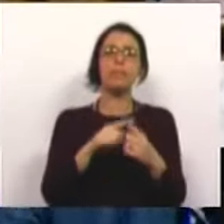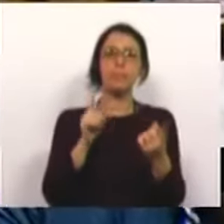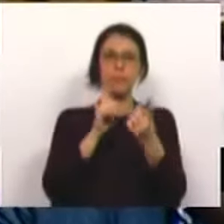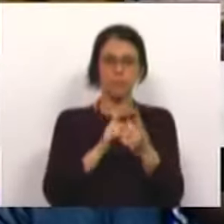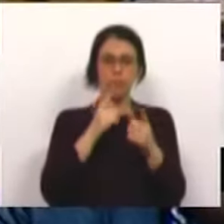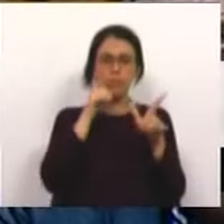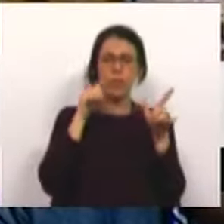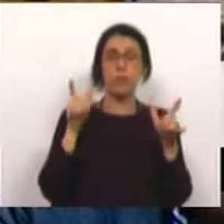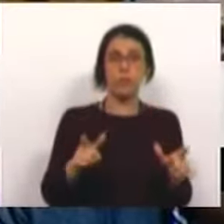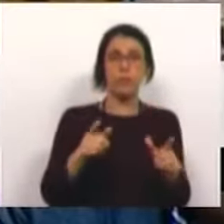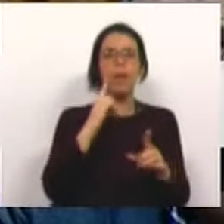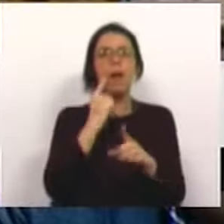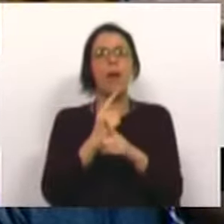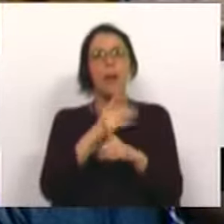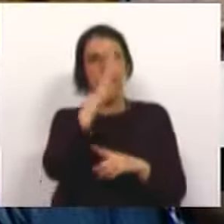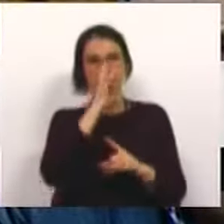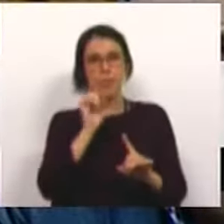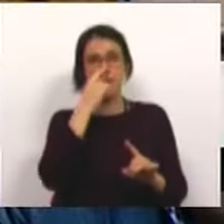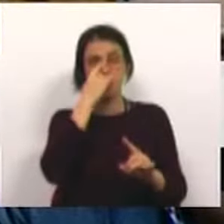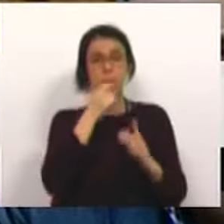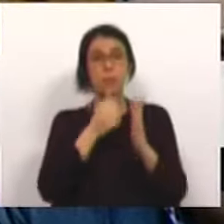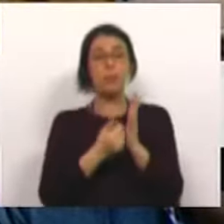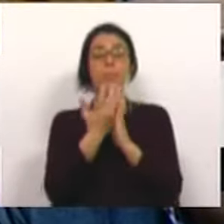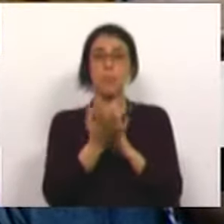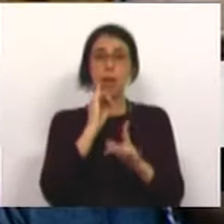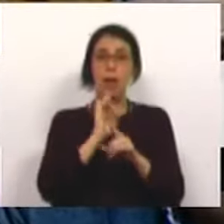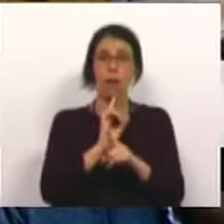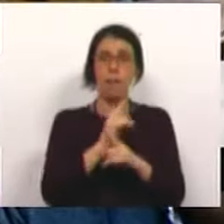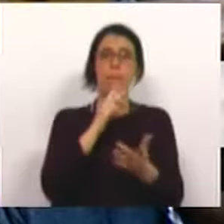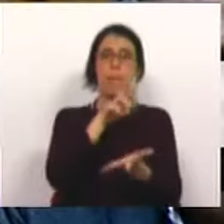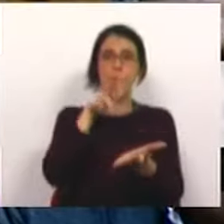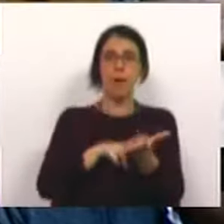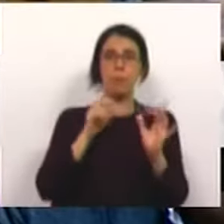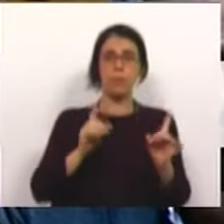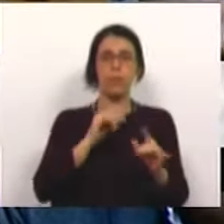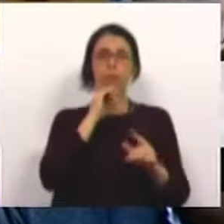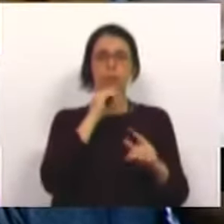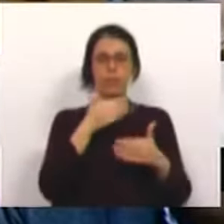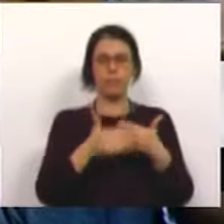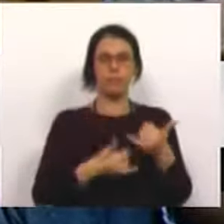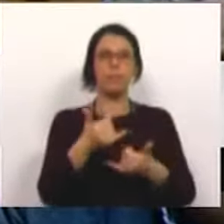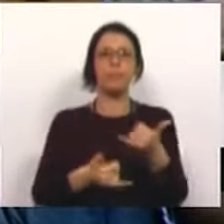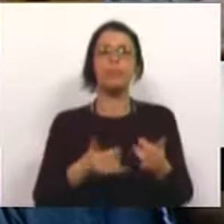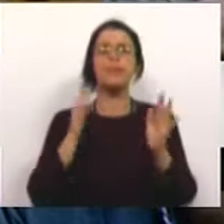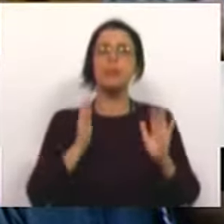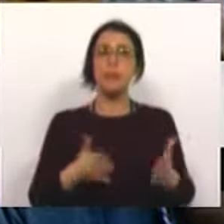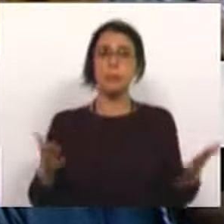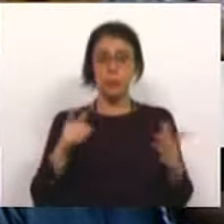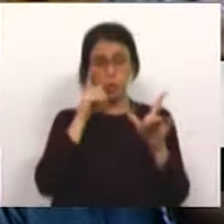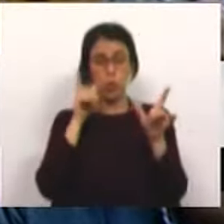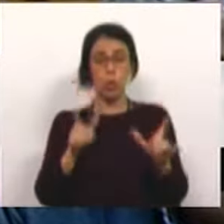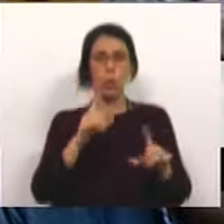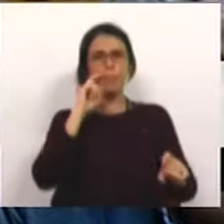da monitorização dos respectivos ministros das medidas que estão aprovadas em sucessivos diplomas. É preciso